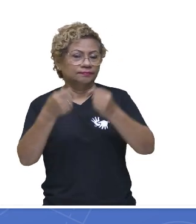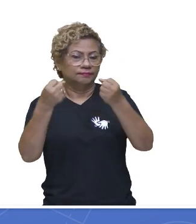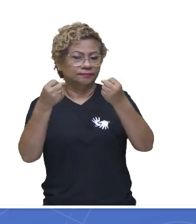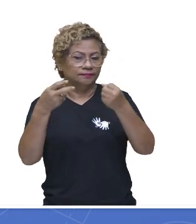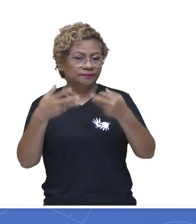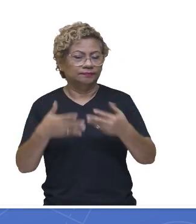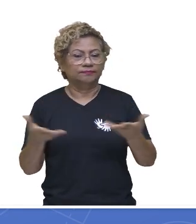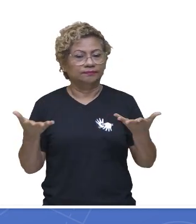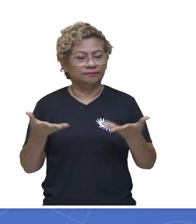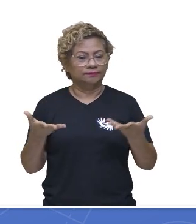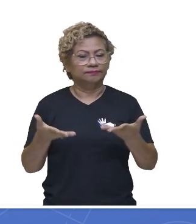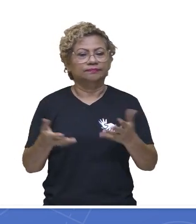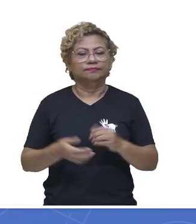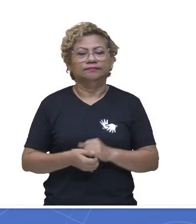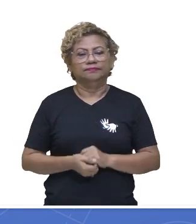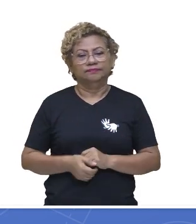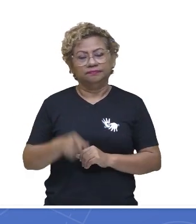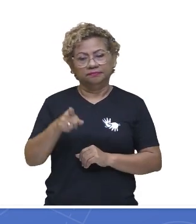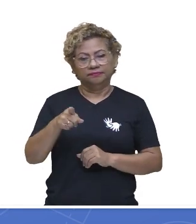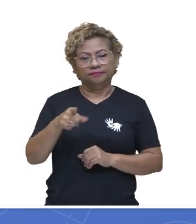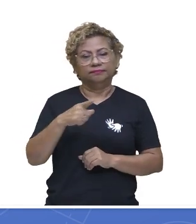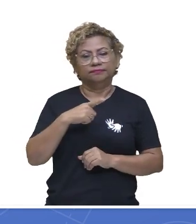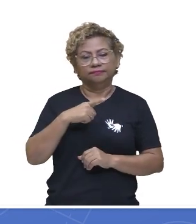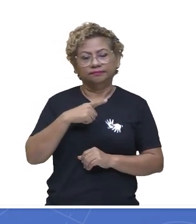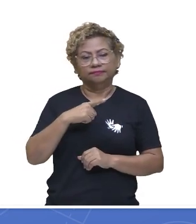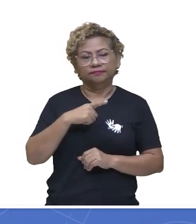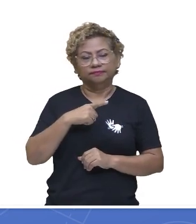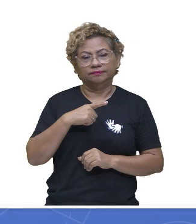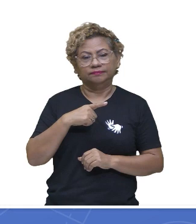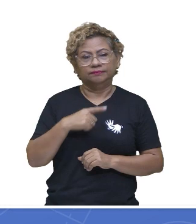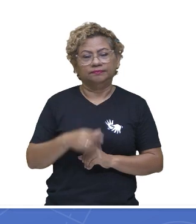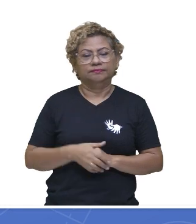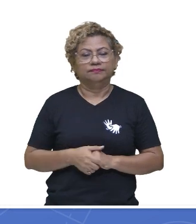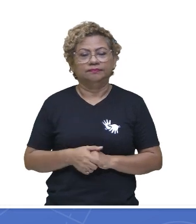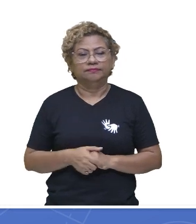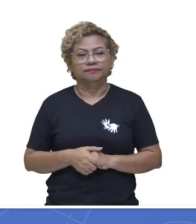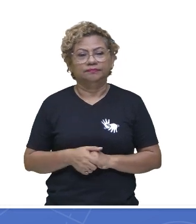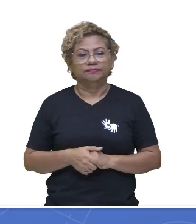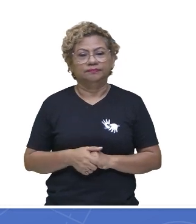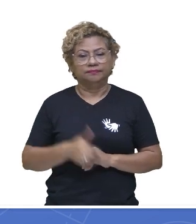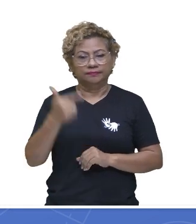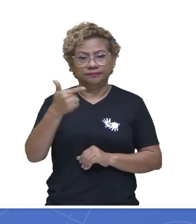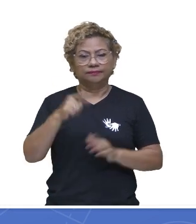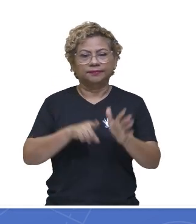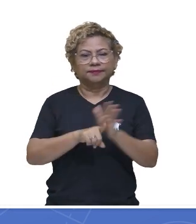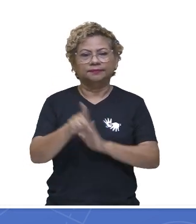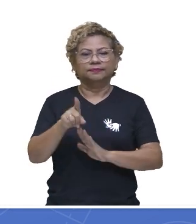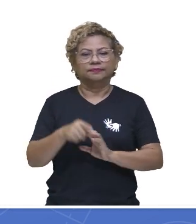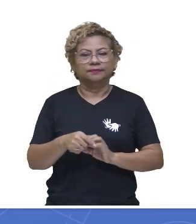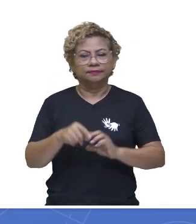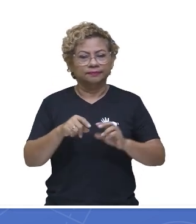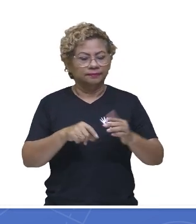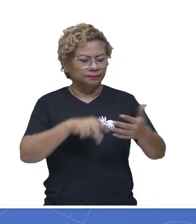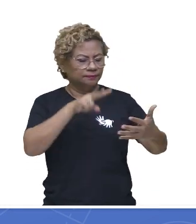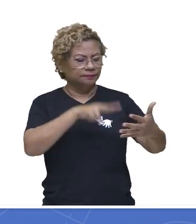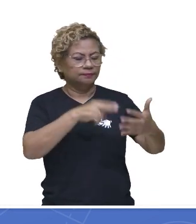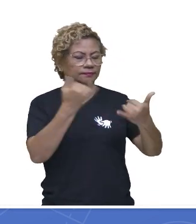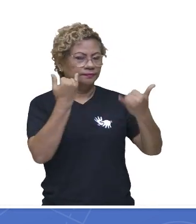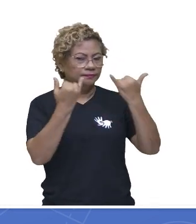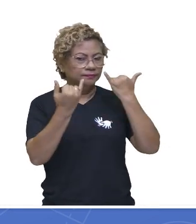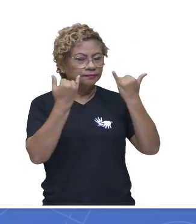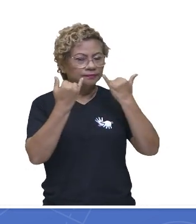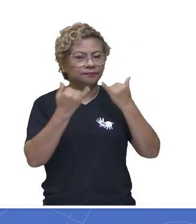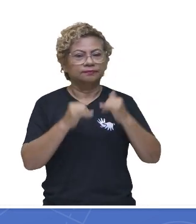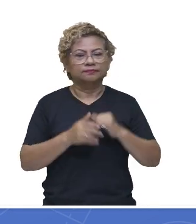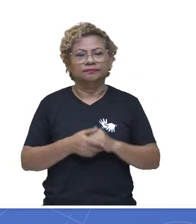para vocês. Vocês vão ter disponível aí esse comentário. Questão 2. Observando a multiplicação entre